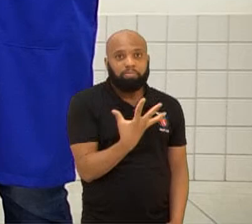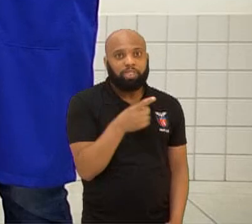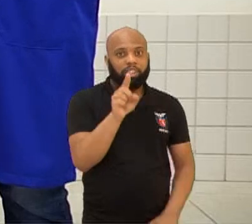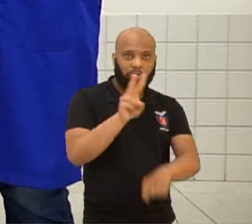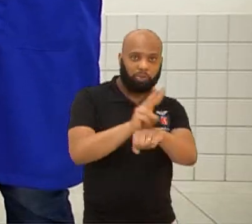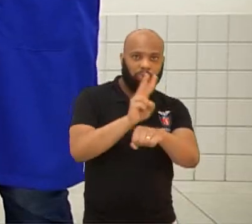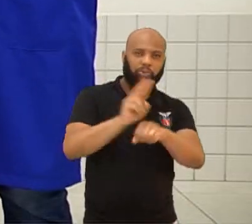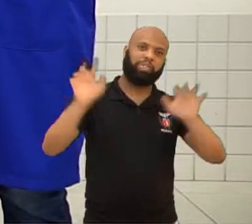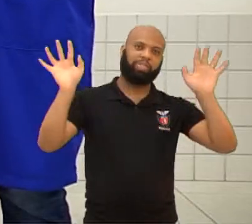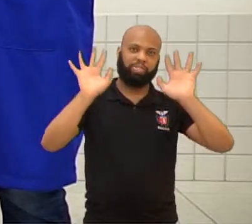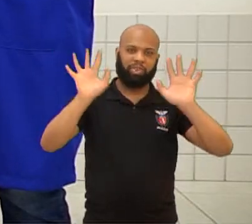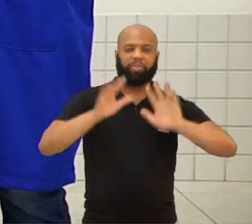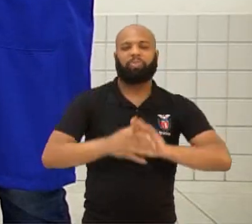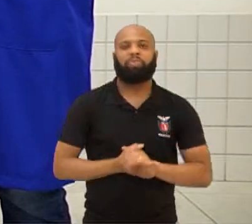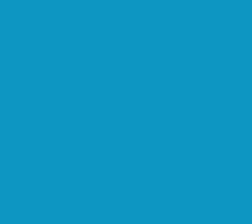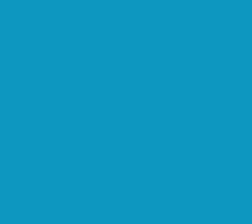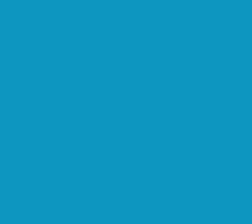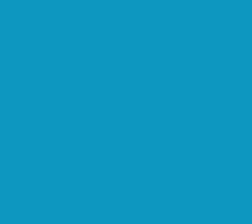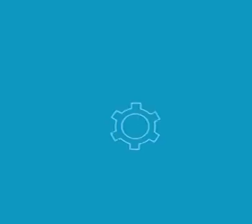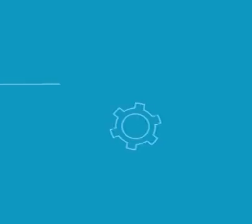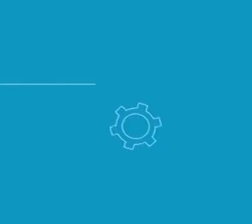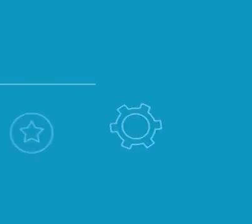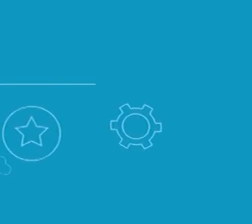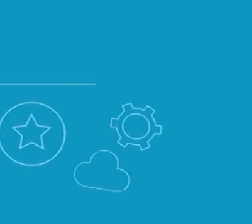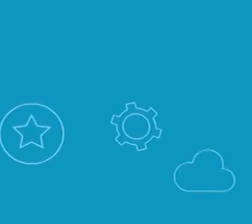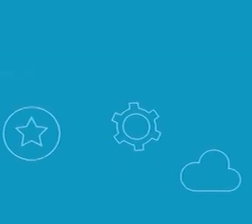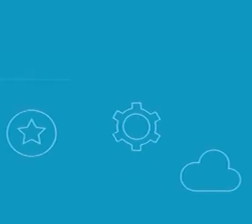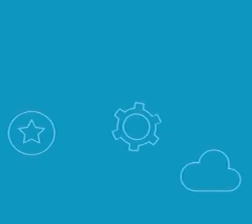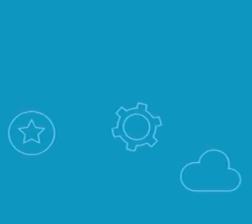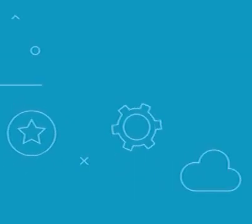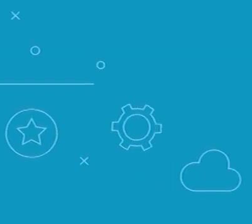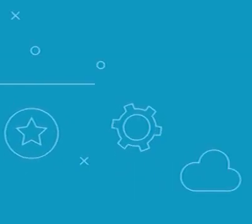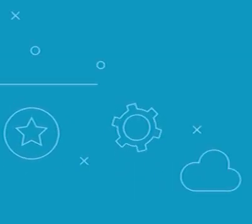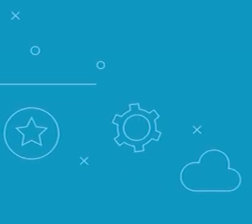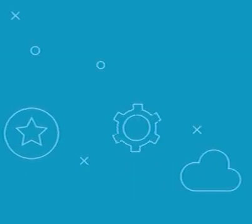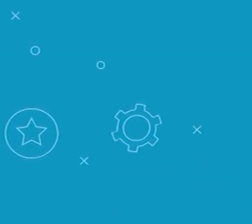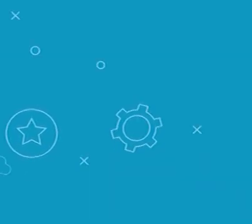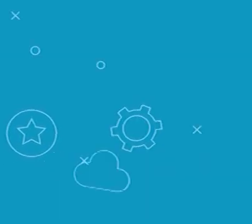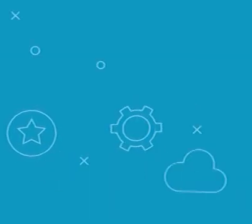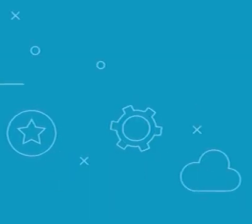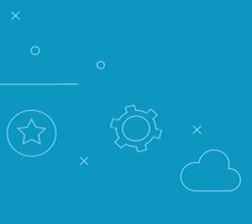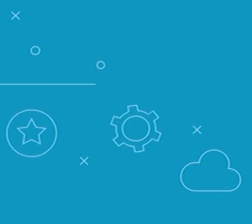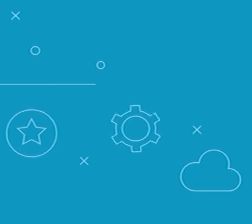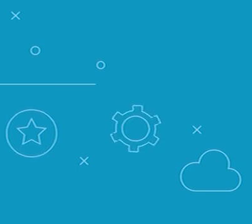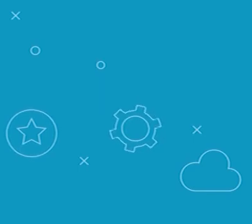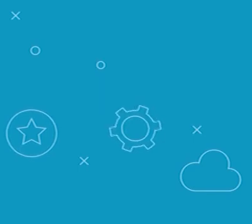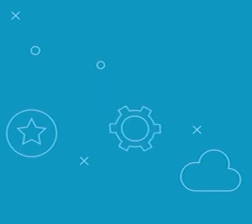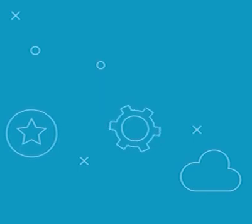Tchau, tchau.